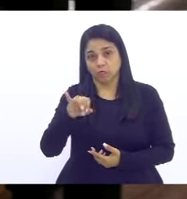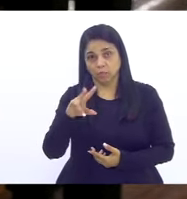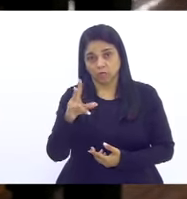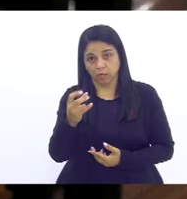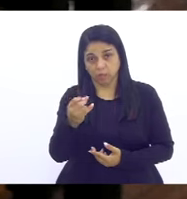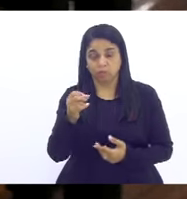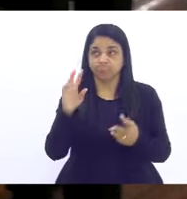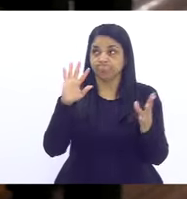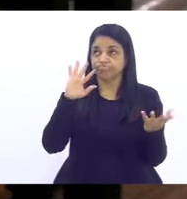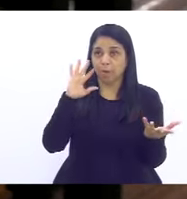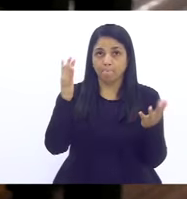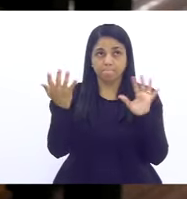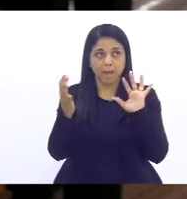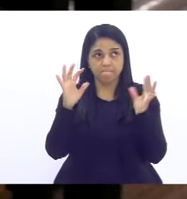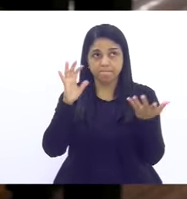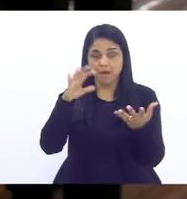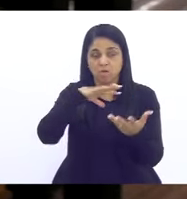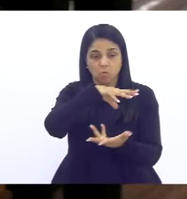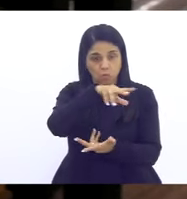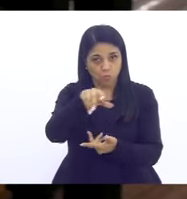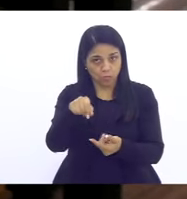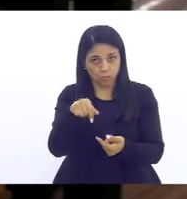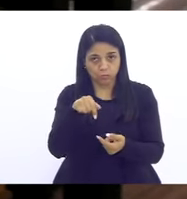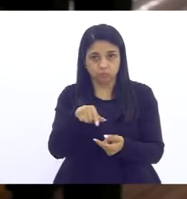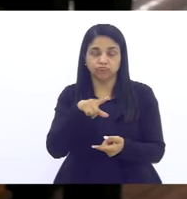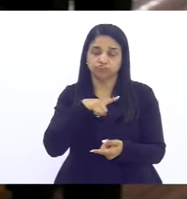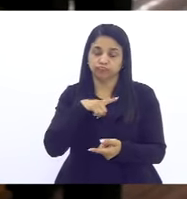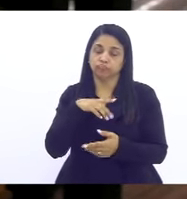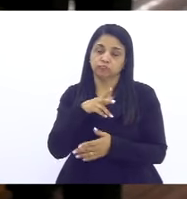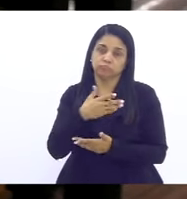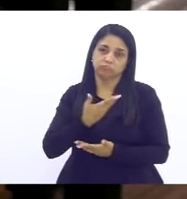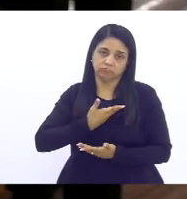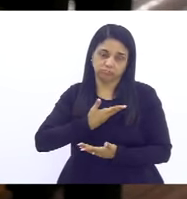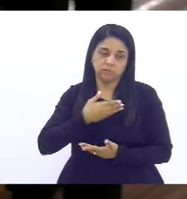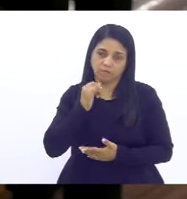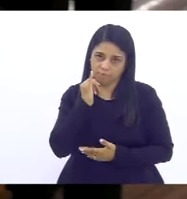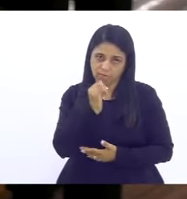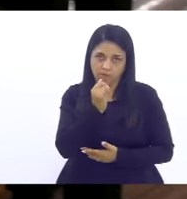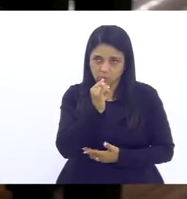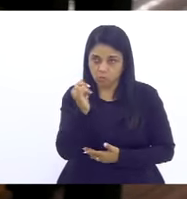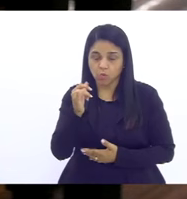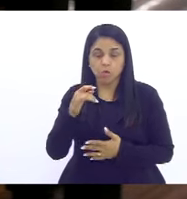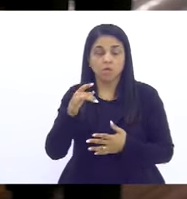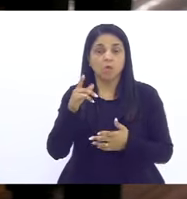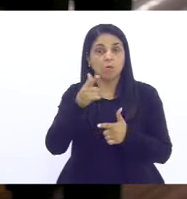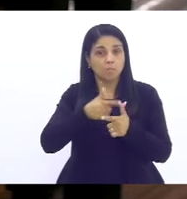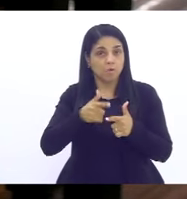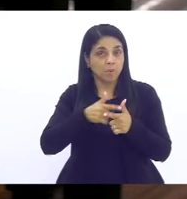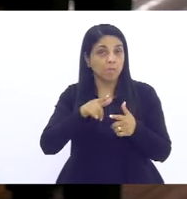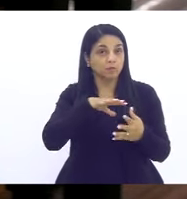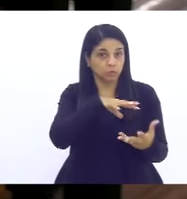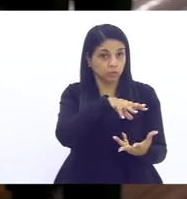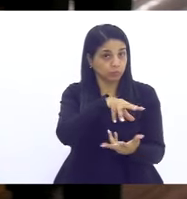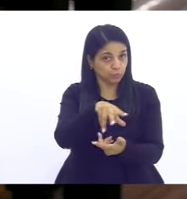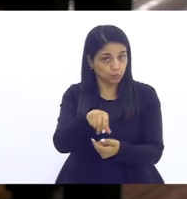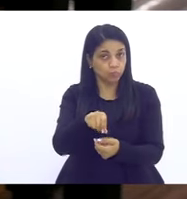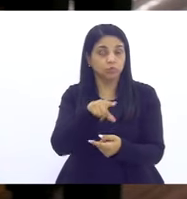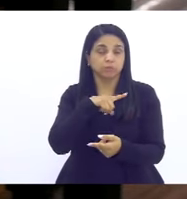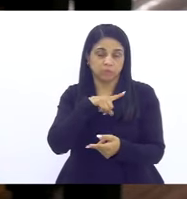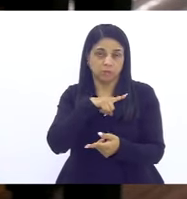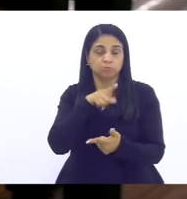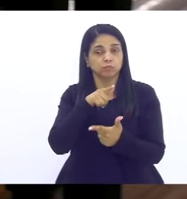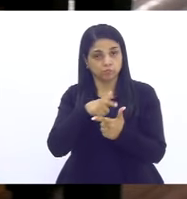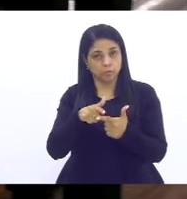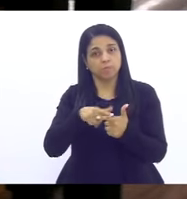passa pelo mundo, que os colegas aqui, inclusive, mencionaram. Isso é um problema mundial. Então, sim, vamos ter